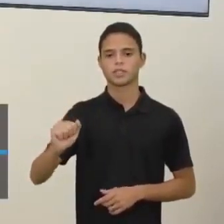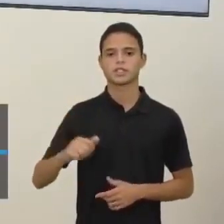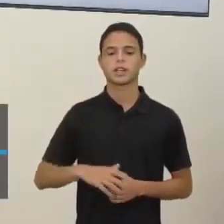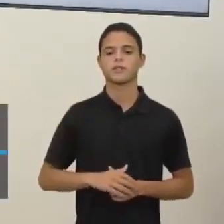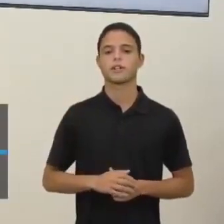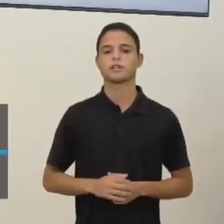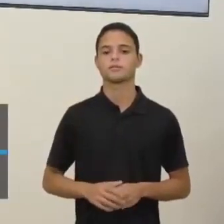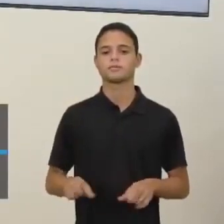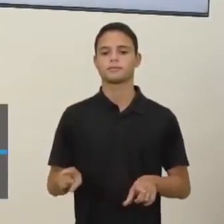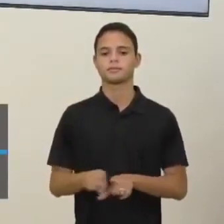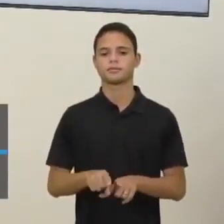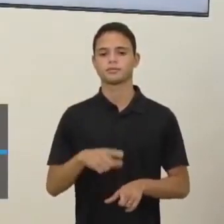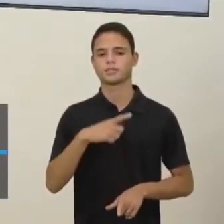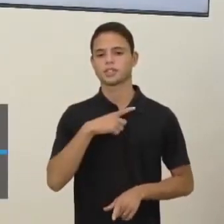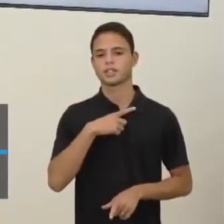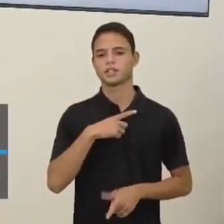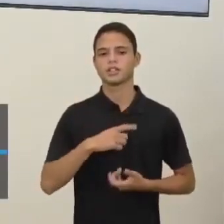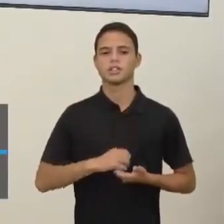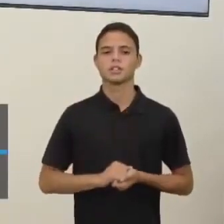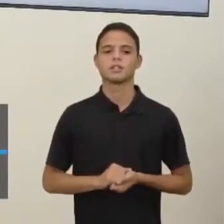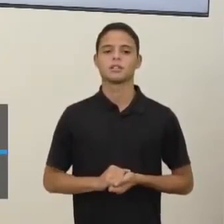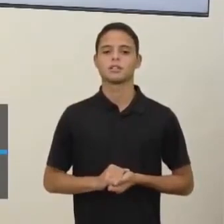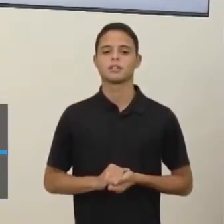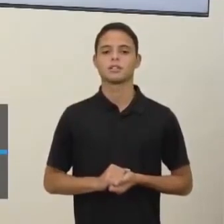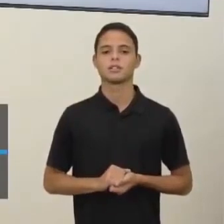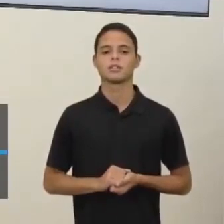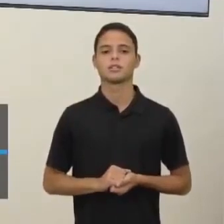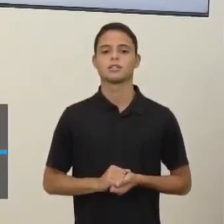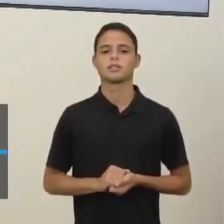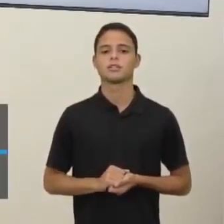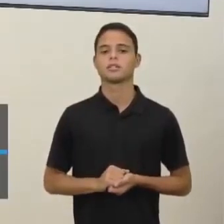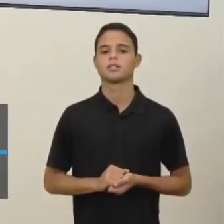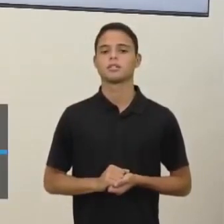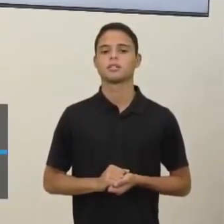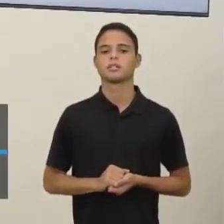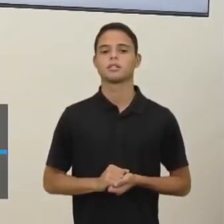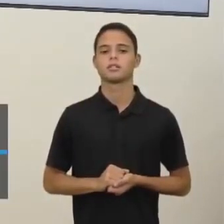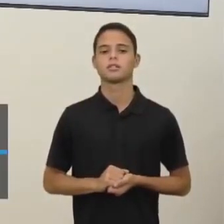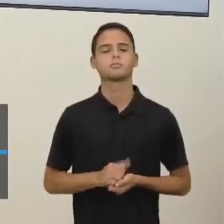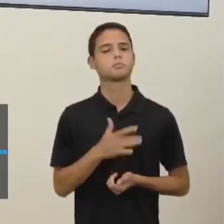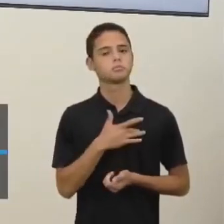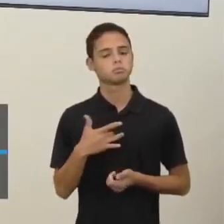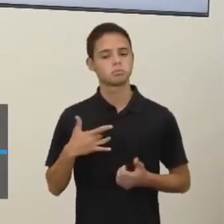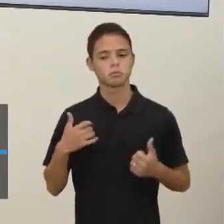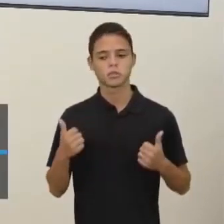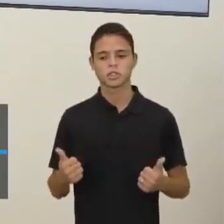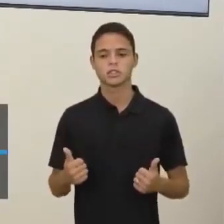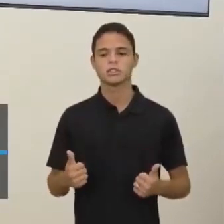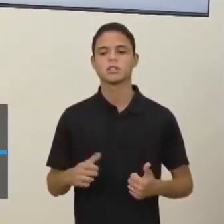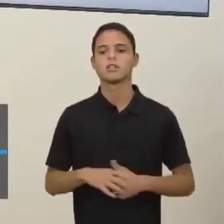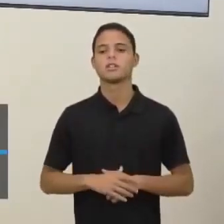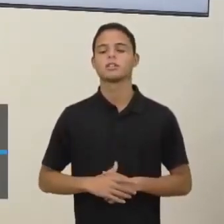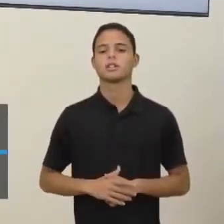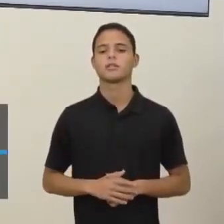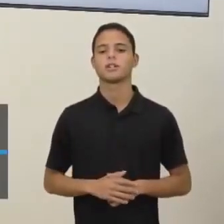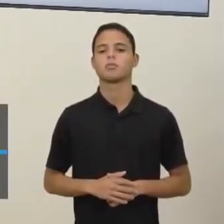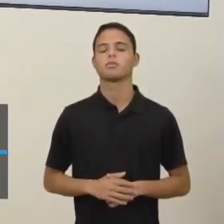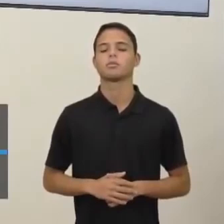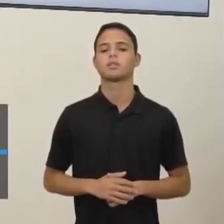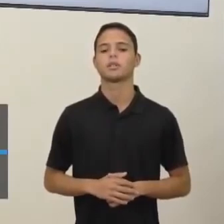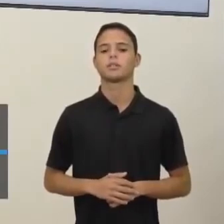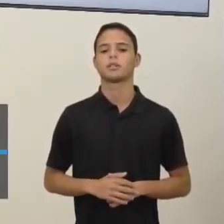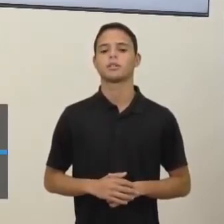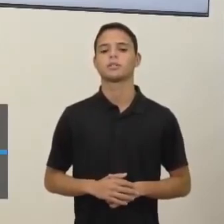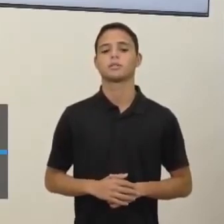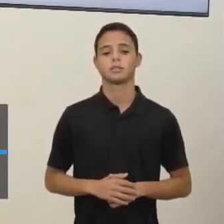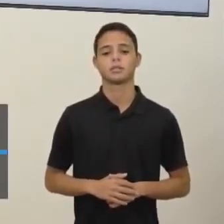Bonjour. Ça va. Ça va é um jeito informal de você perguntar se tá tudo bem. Ça va? Aí